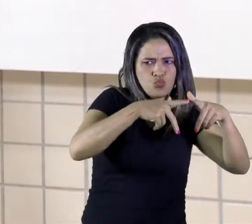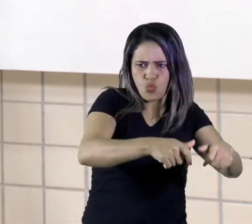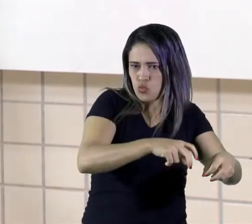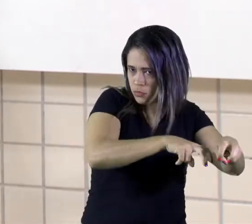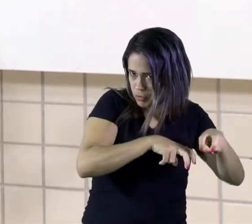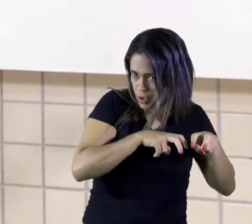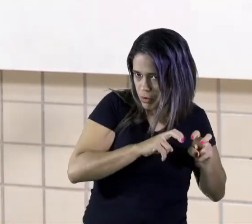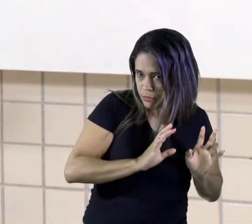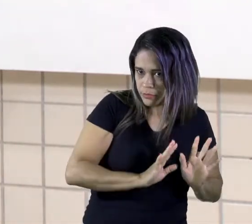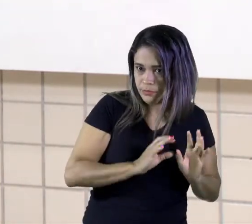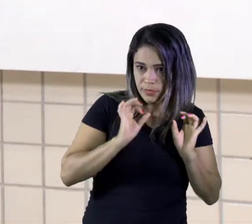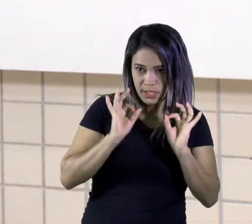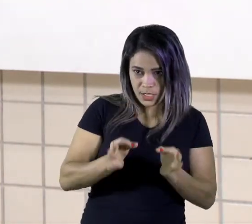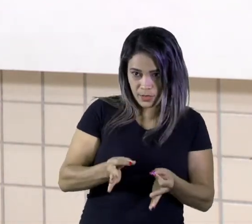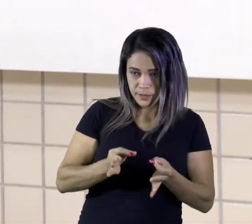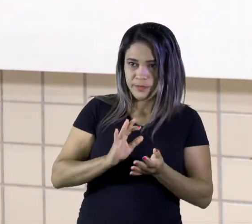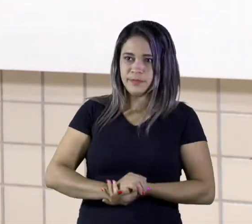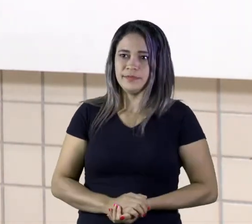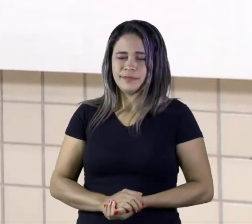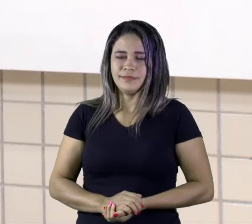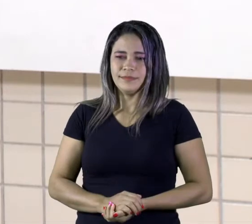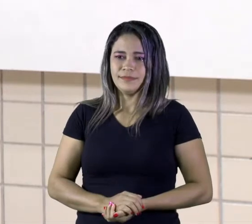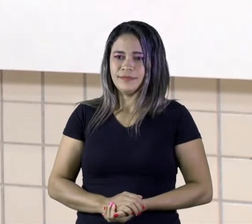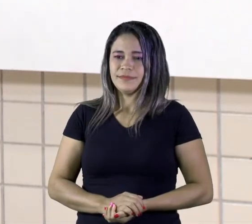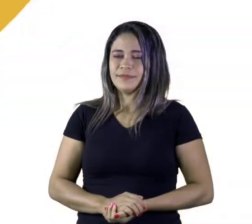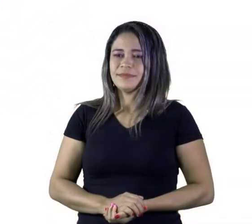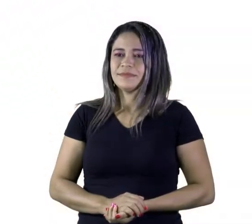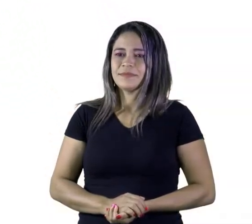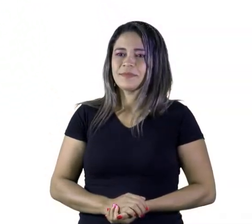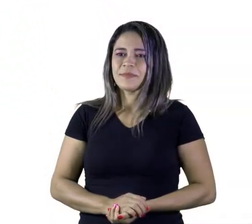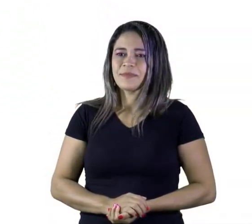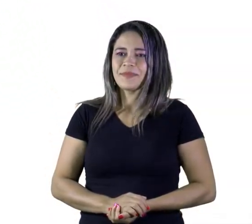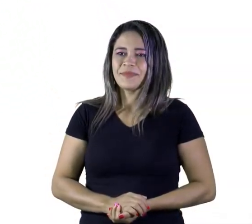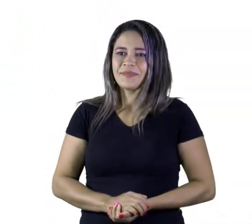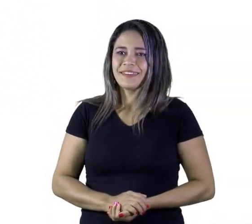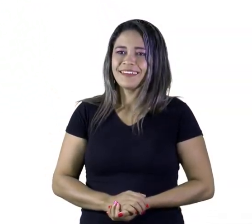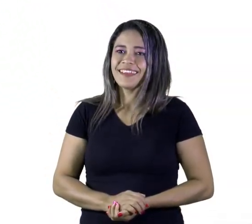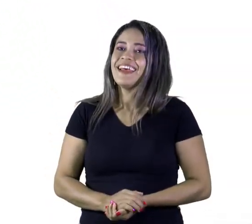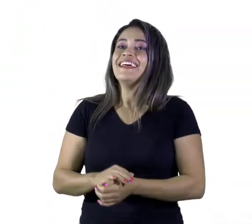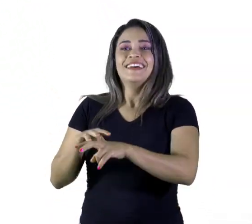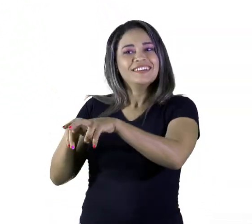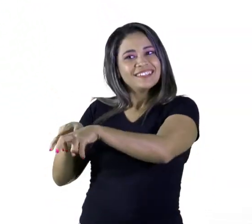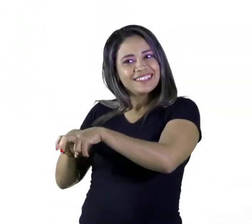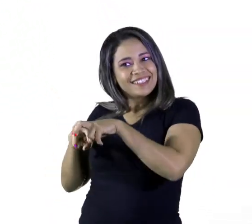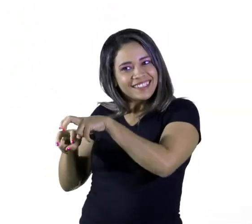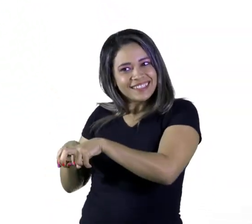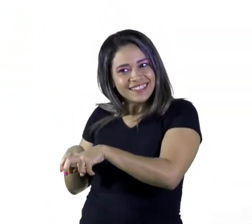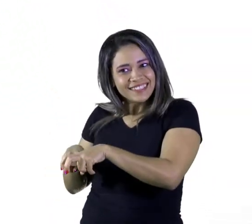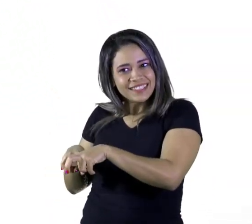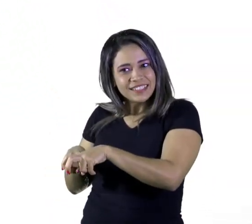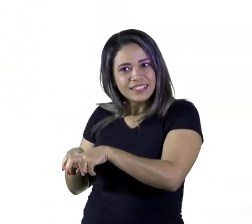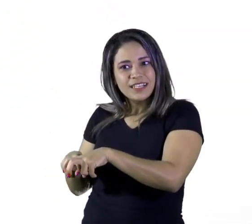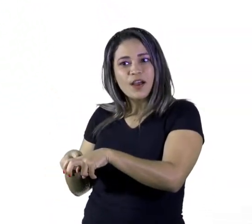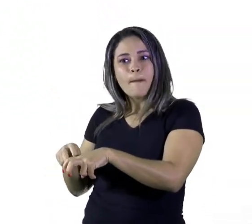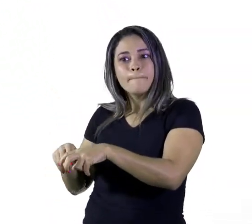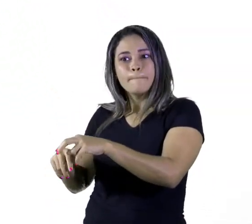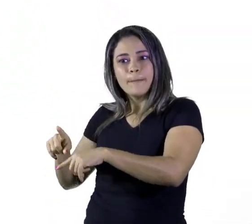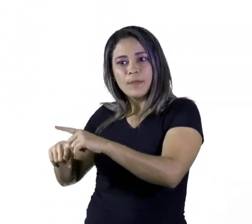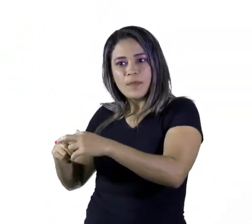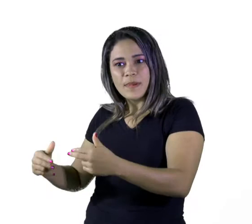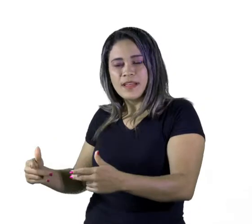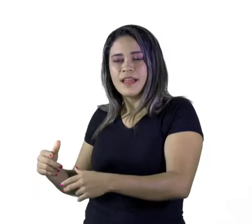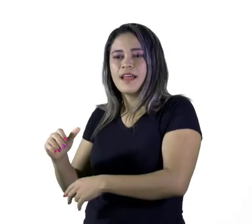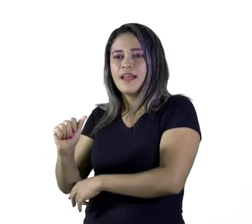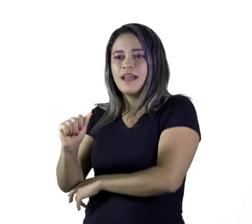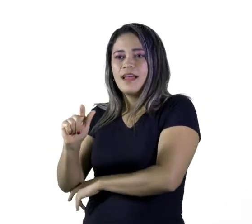certo? Então agora veja essa outra, ó. O campo, produtos agrícolas e investimentos, é isso